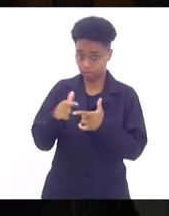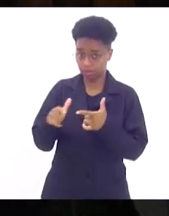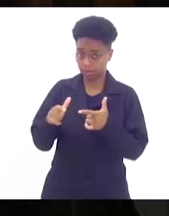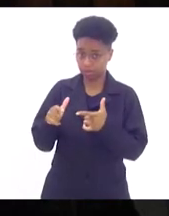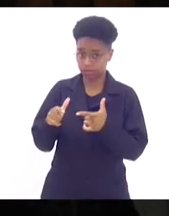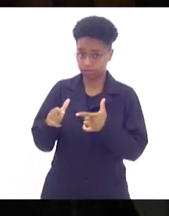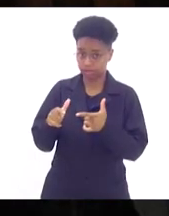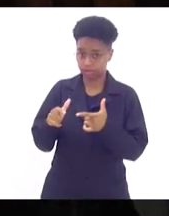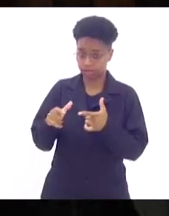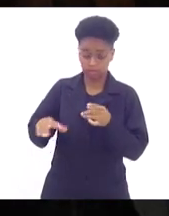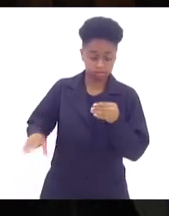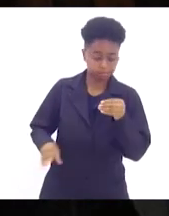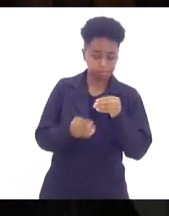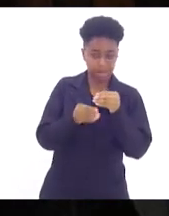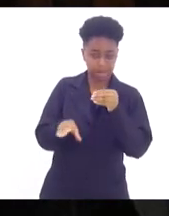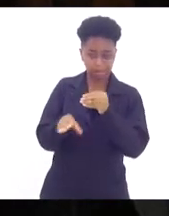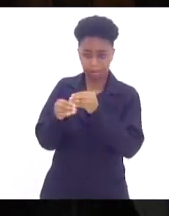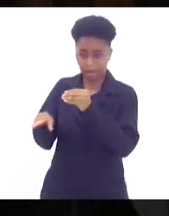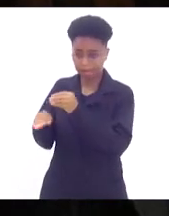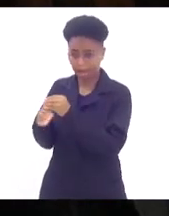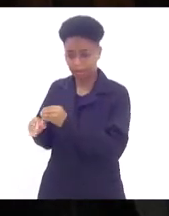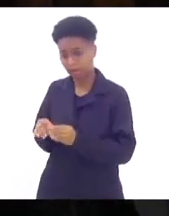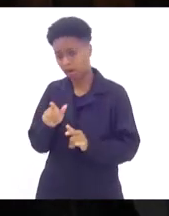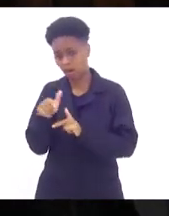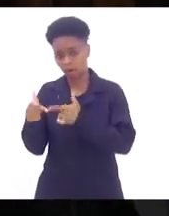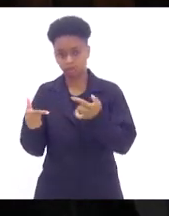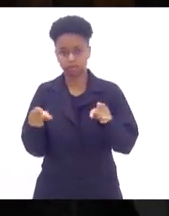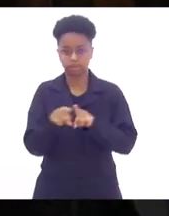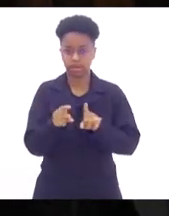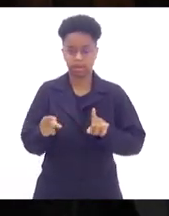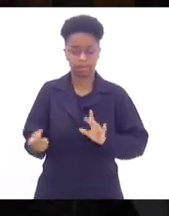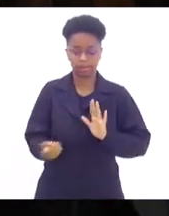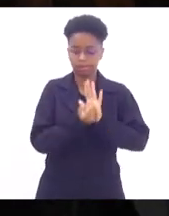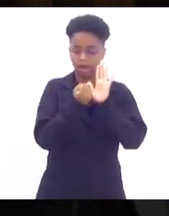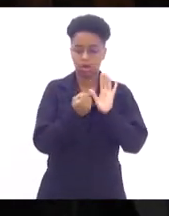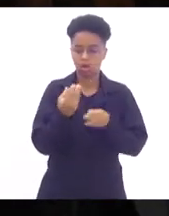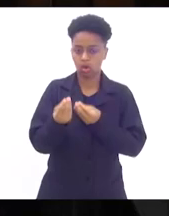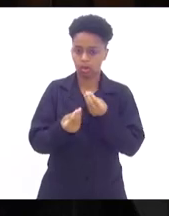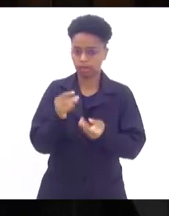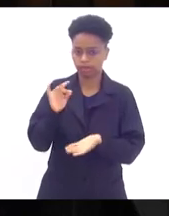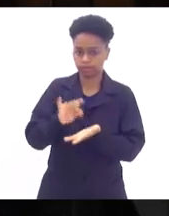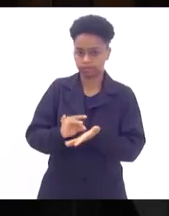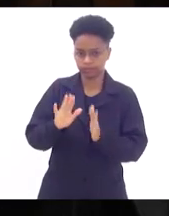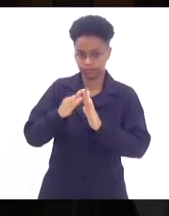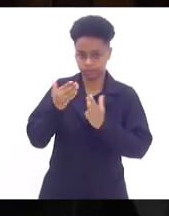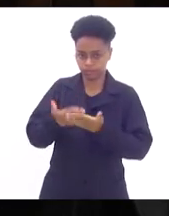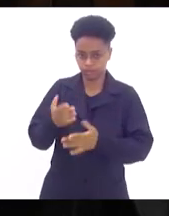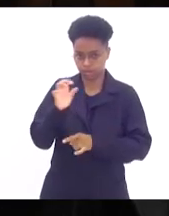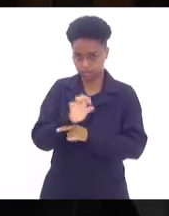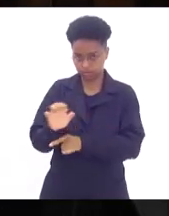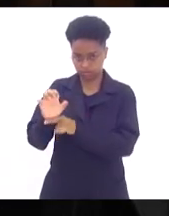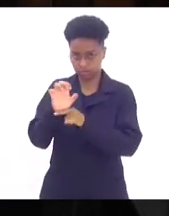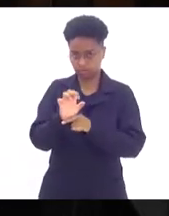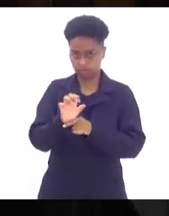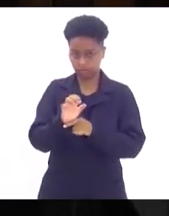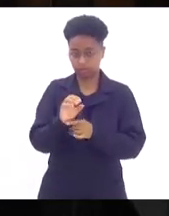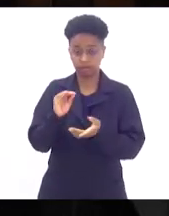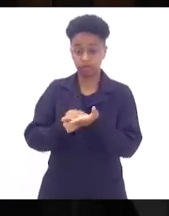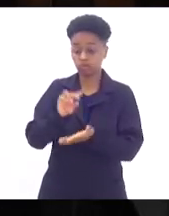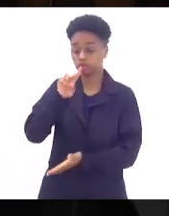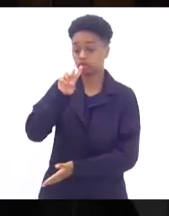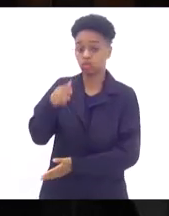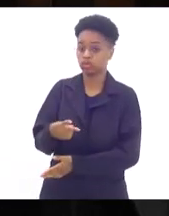a todos os outros que continuam marcando na realidade as nossas escolas estaduais faltam 2 mil